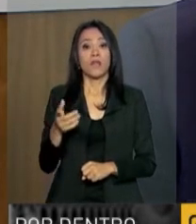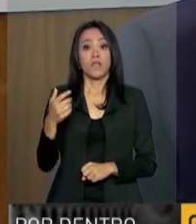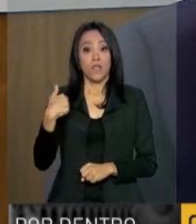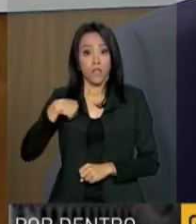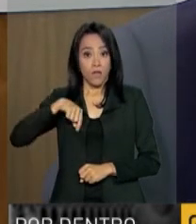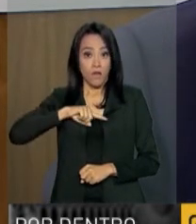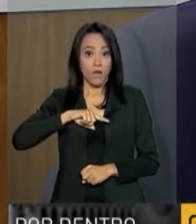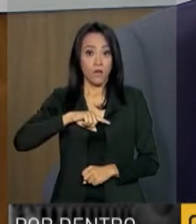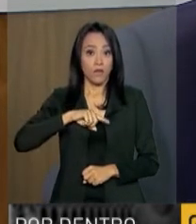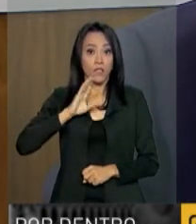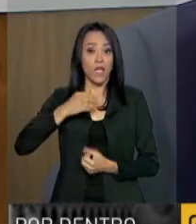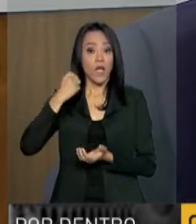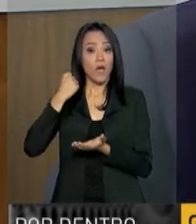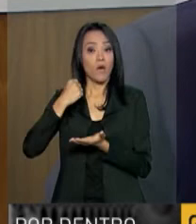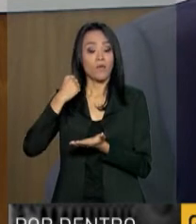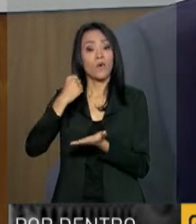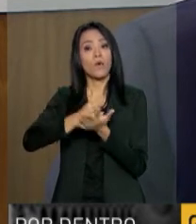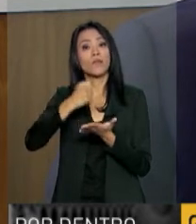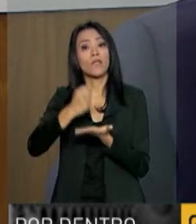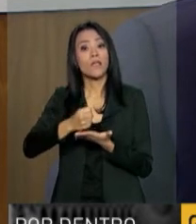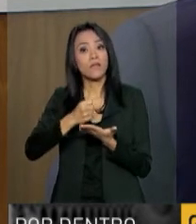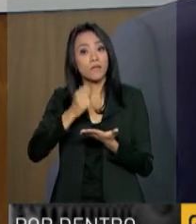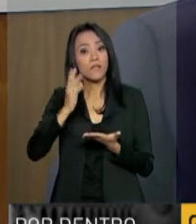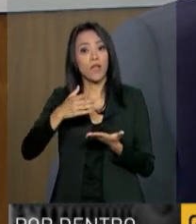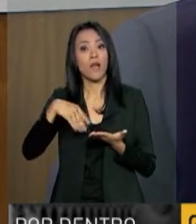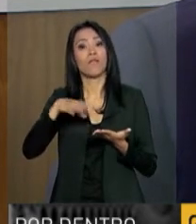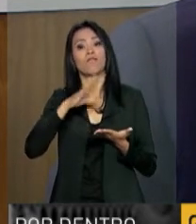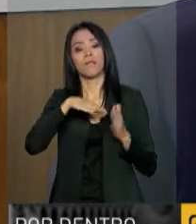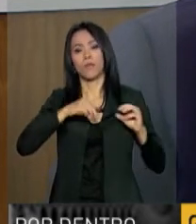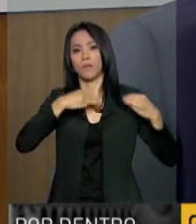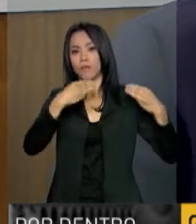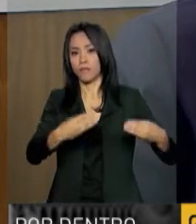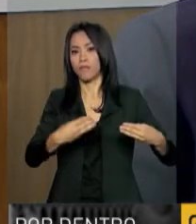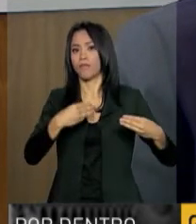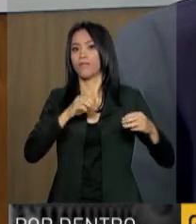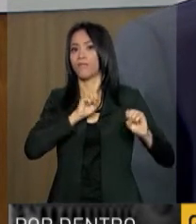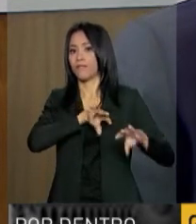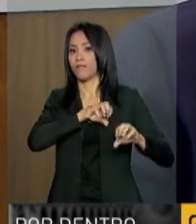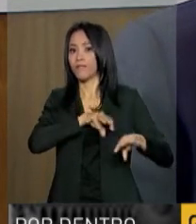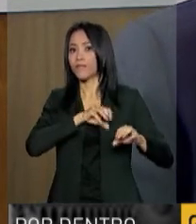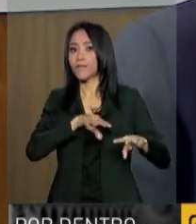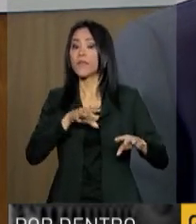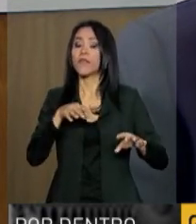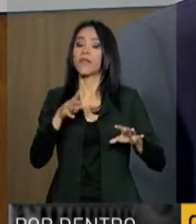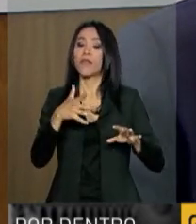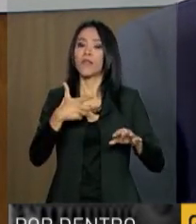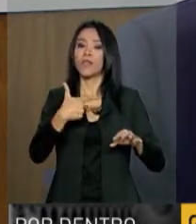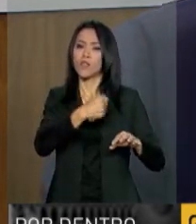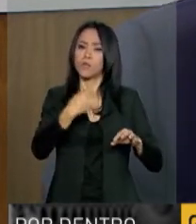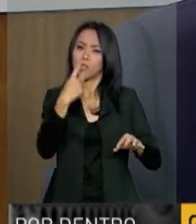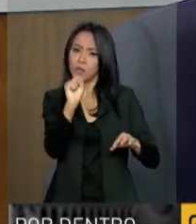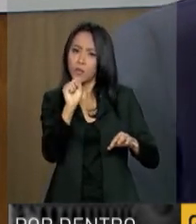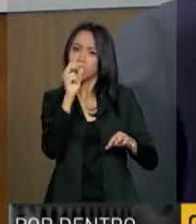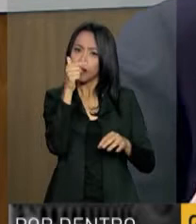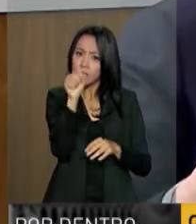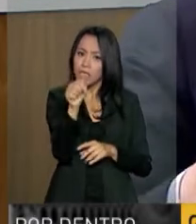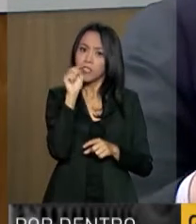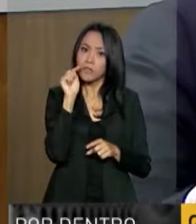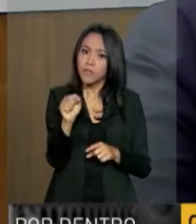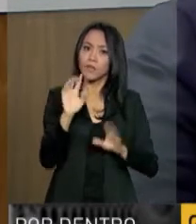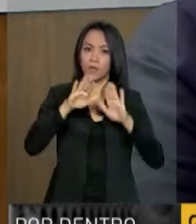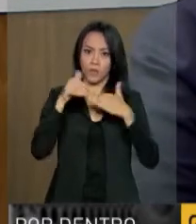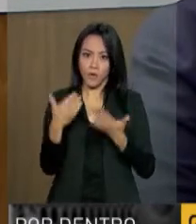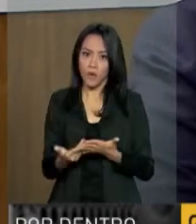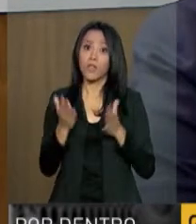para neste programa colocar a banda larga ainda em 2018 e 7 mil escolas portanto já está funcionando